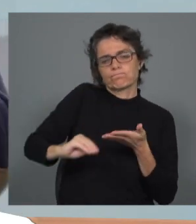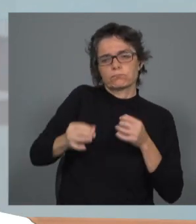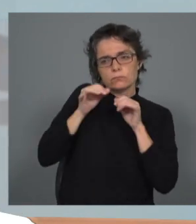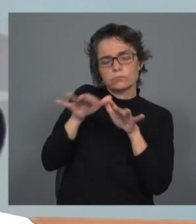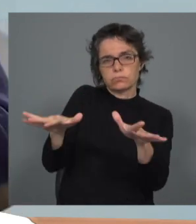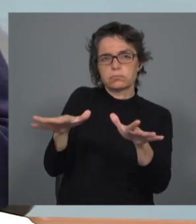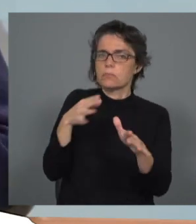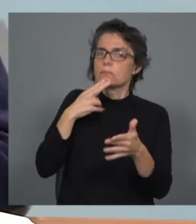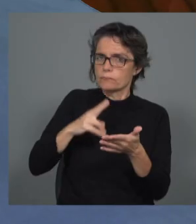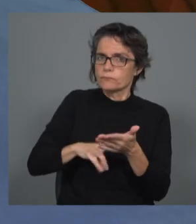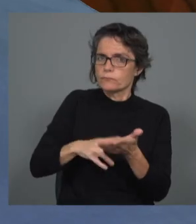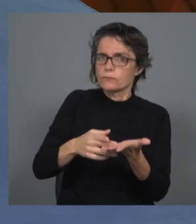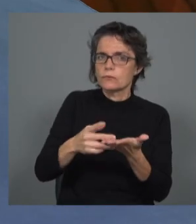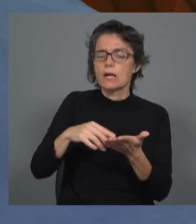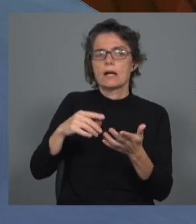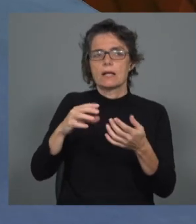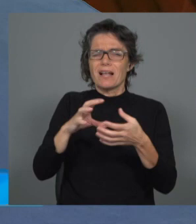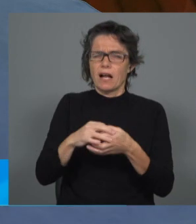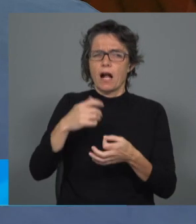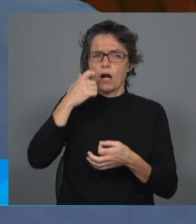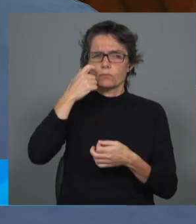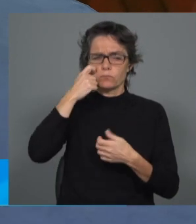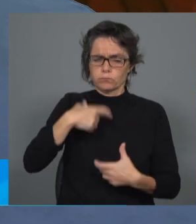muitas vezes relacionadas com os direitos humanos.